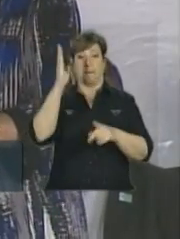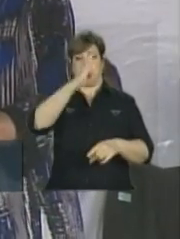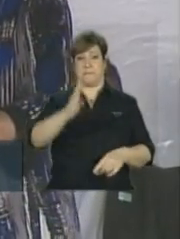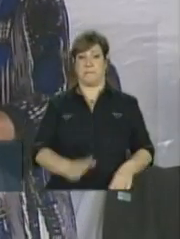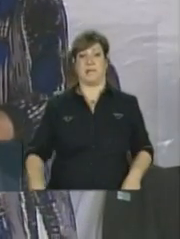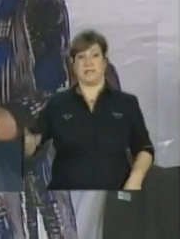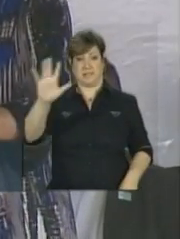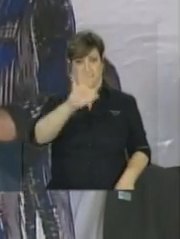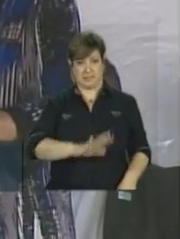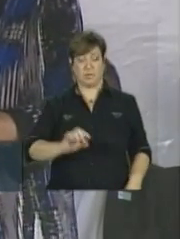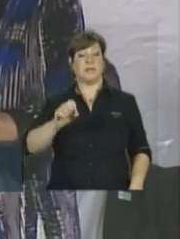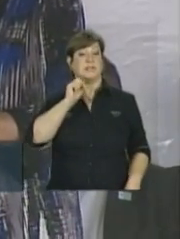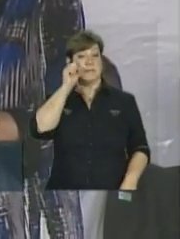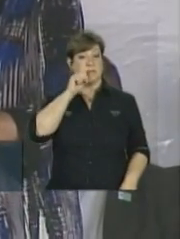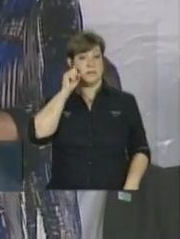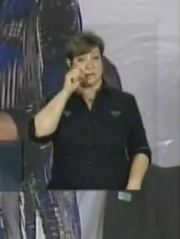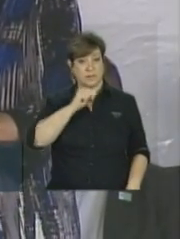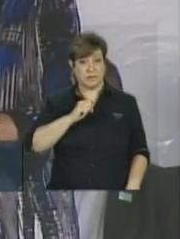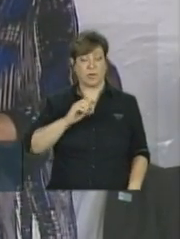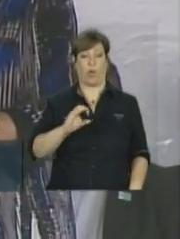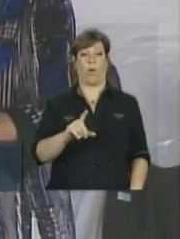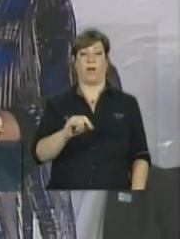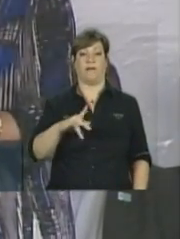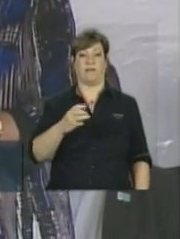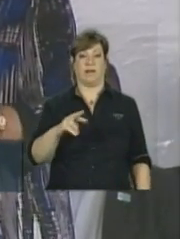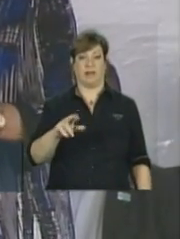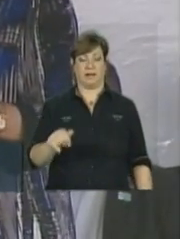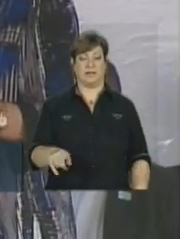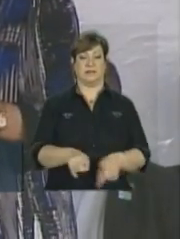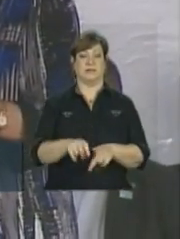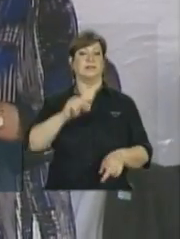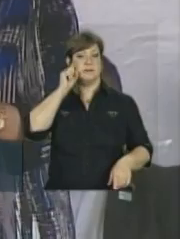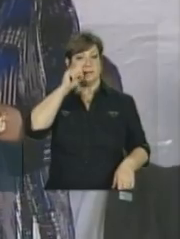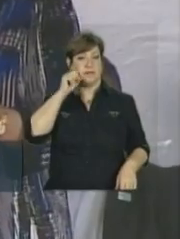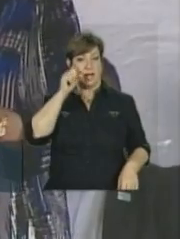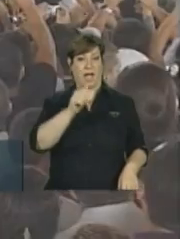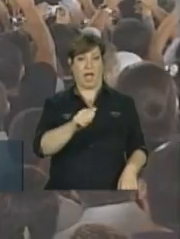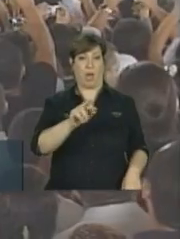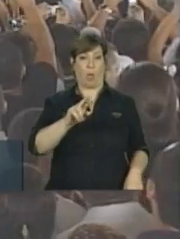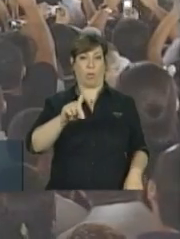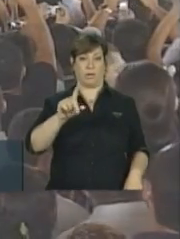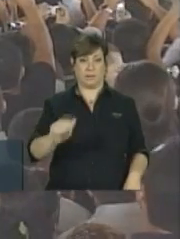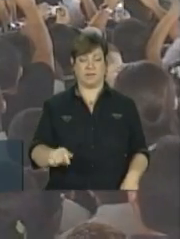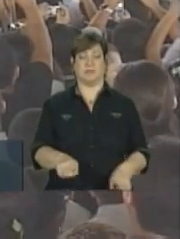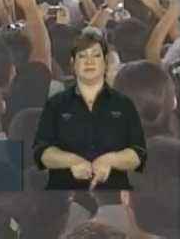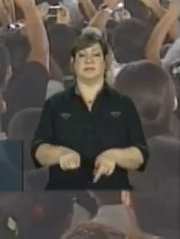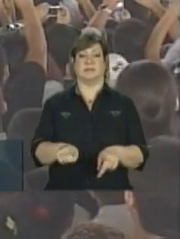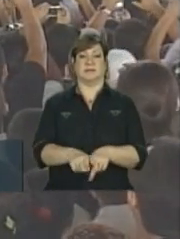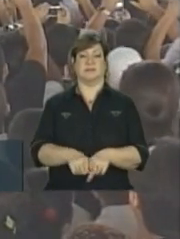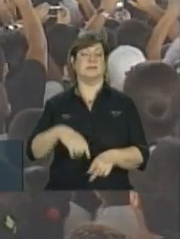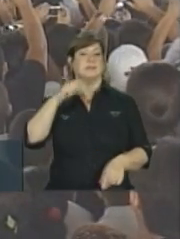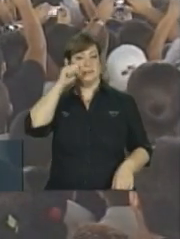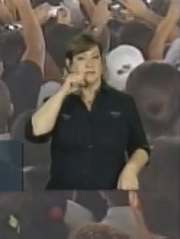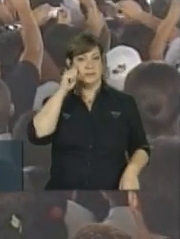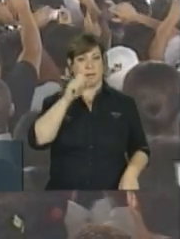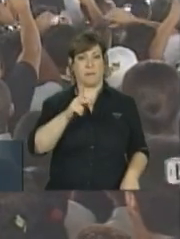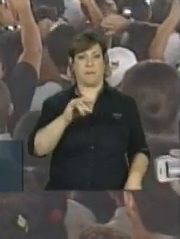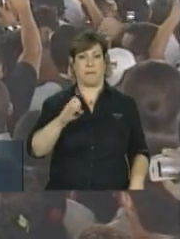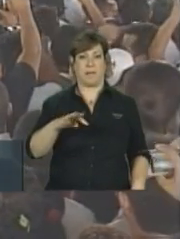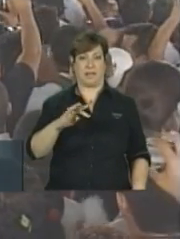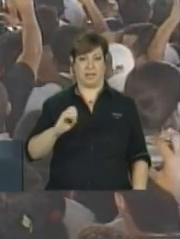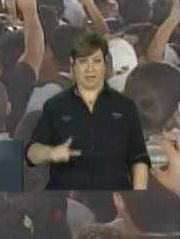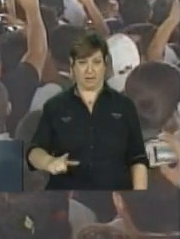senador Eumício Oliveira, o senador Inácio Arrilda, o senador José Pimentel.